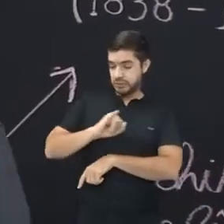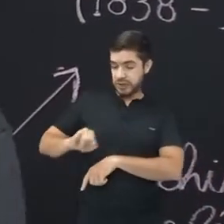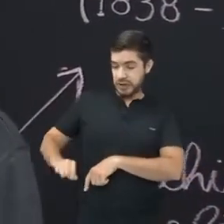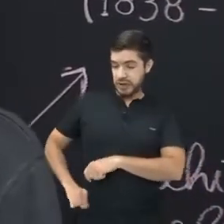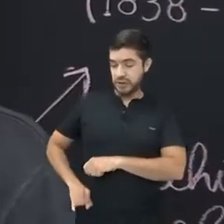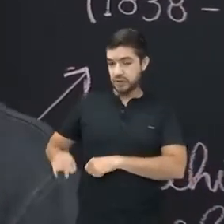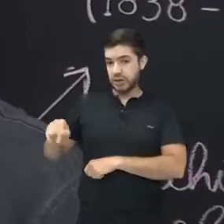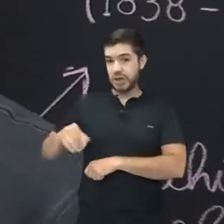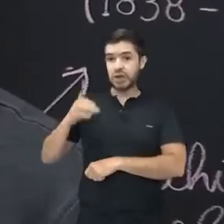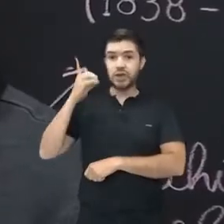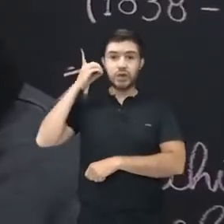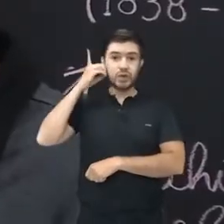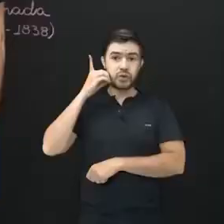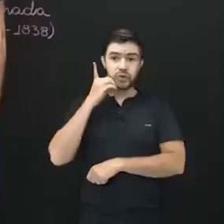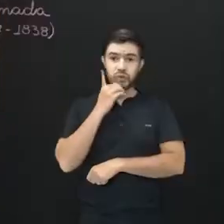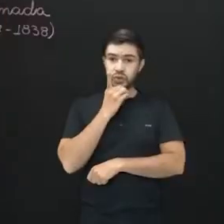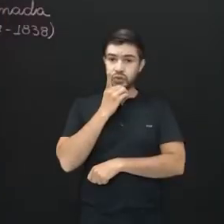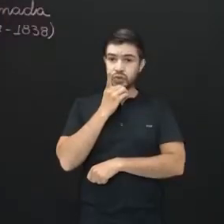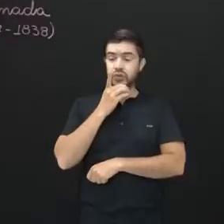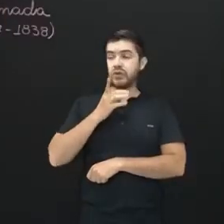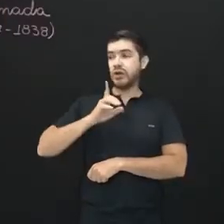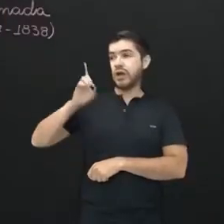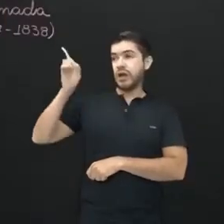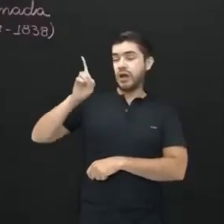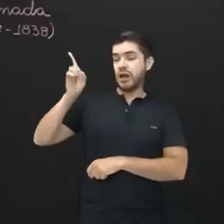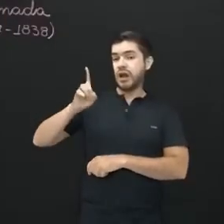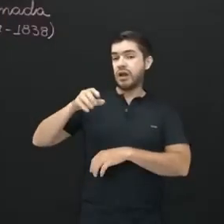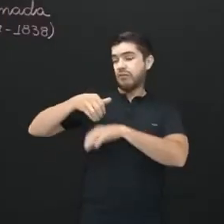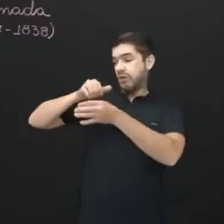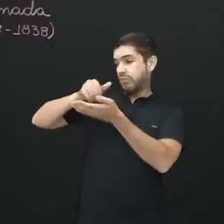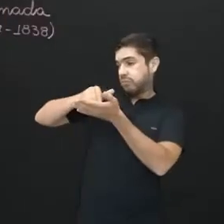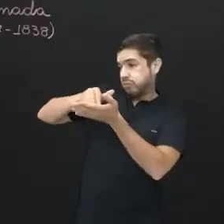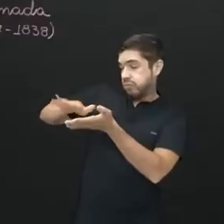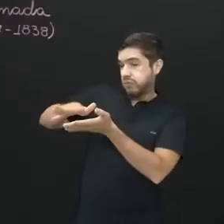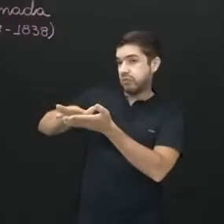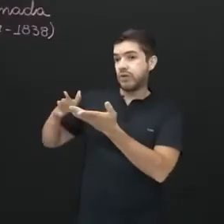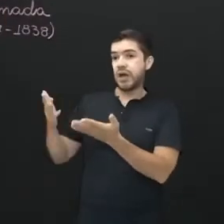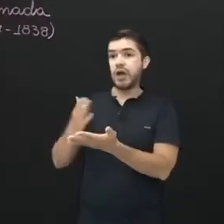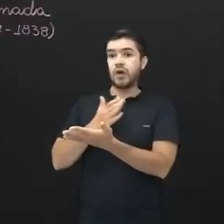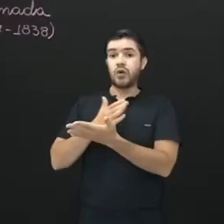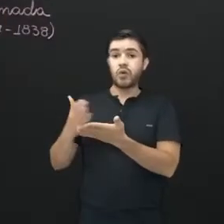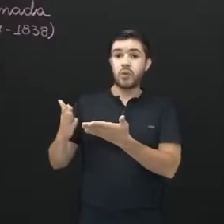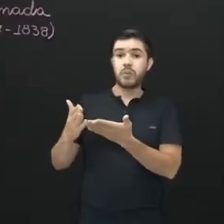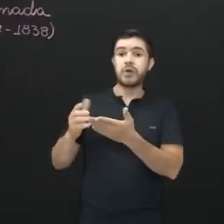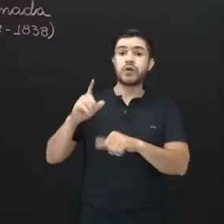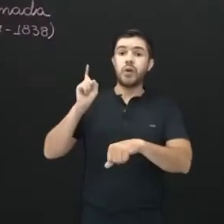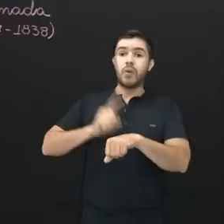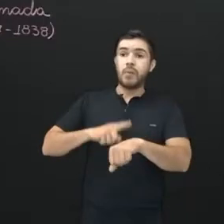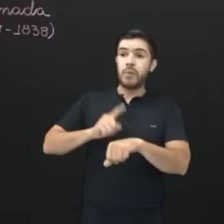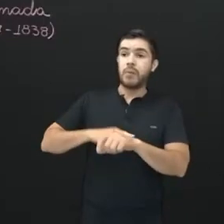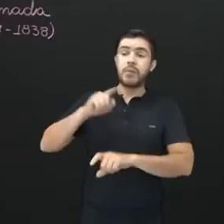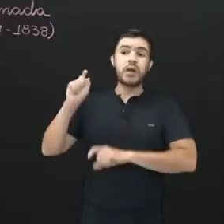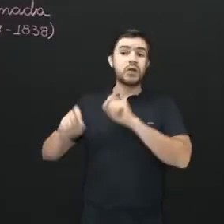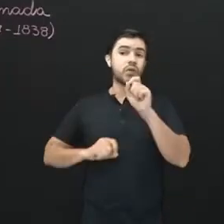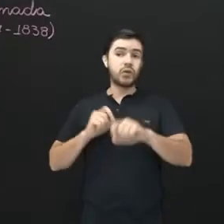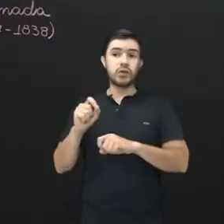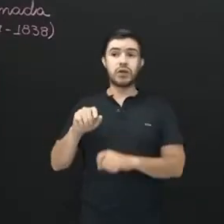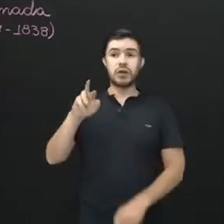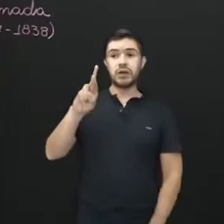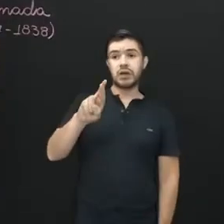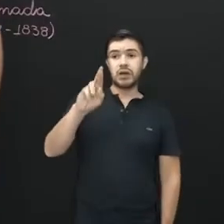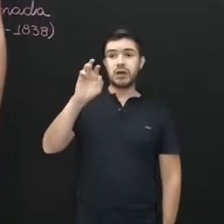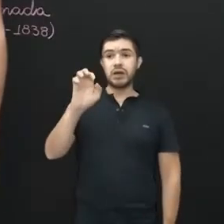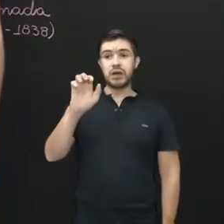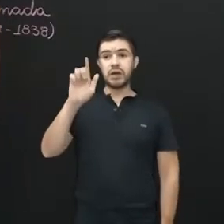I deixa de ser rei do Império Brasileiro, inicia o chamado período regencial, que é uma época que o Brasil foi governado